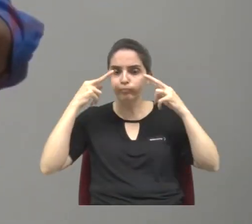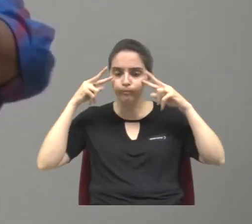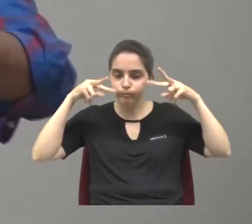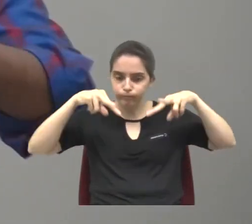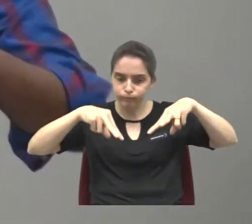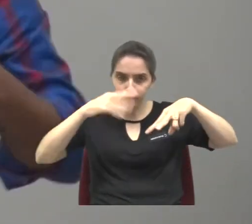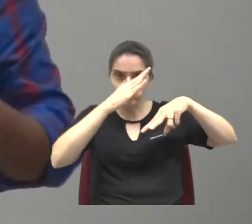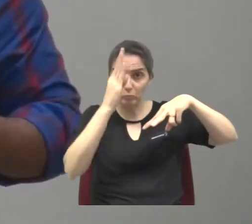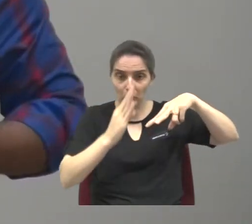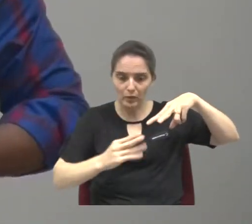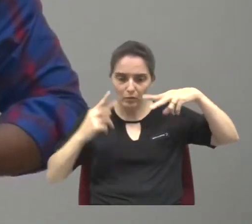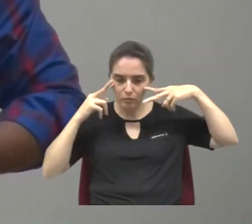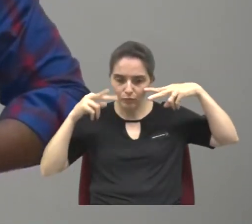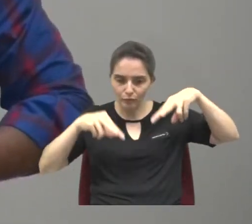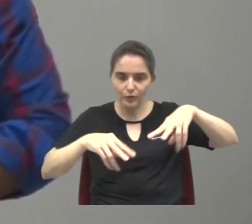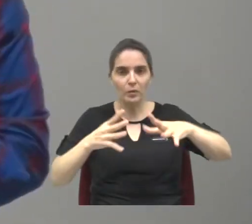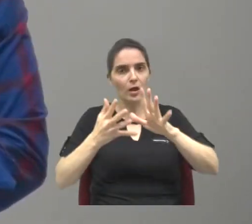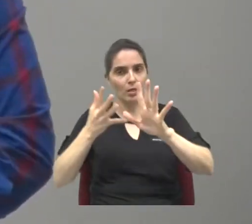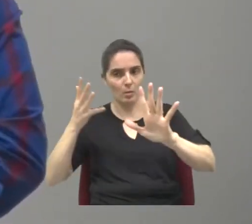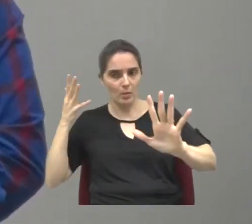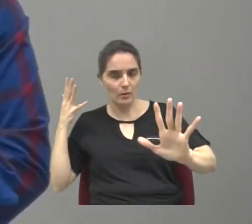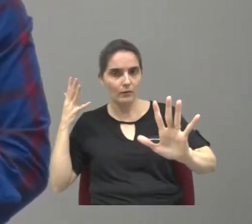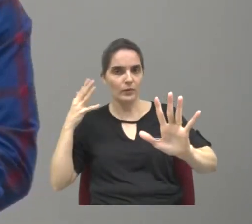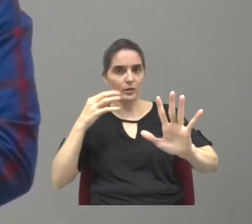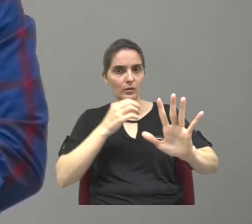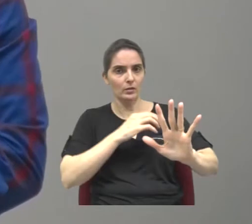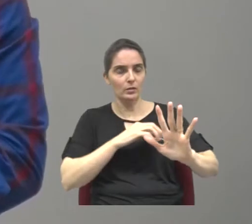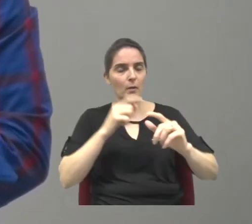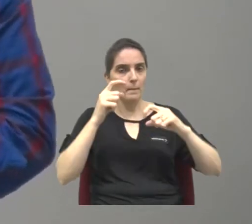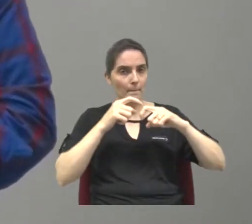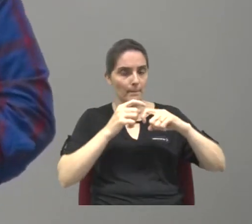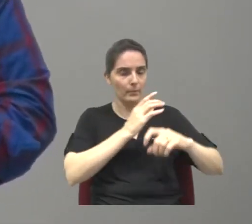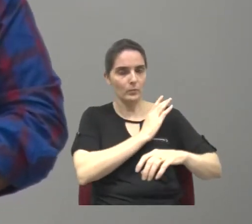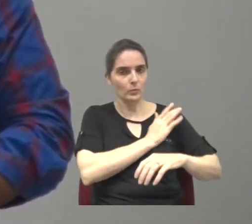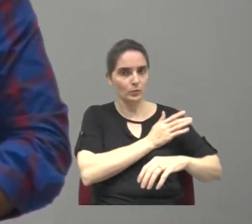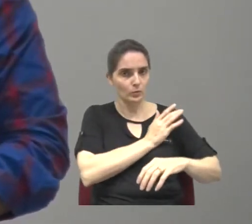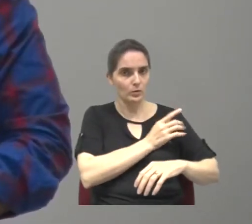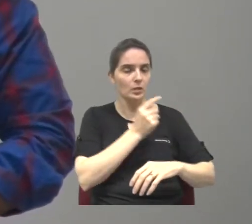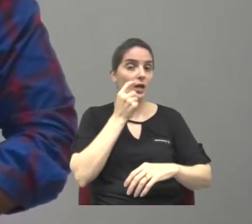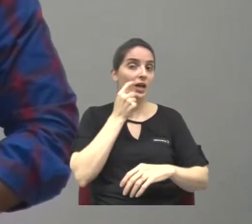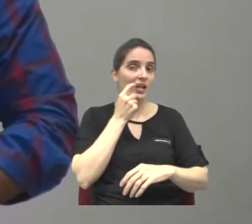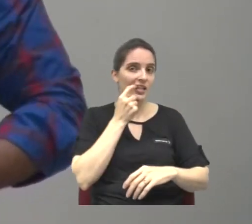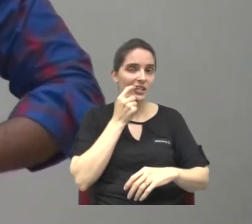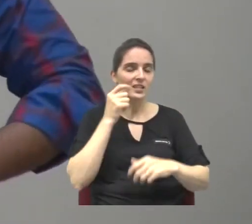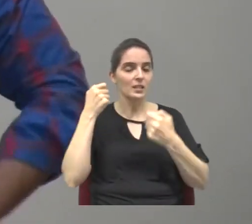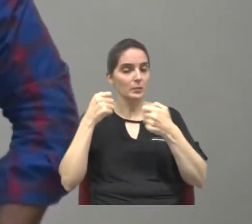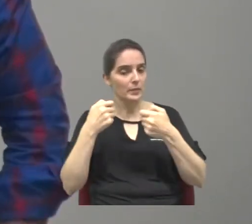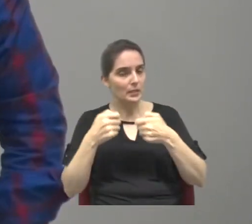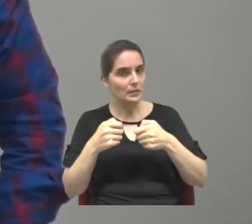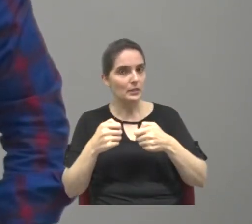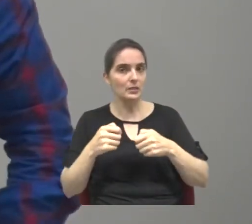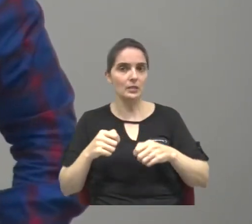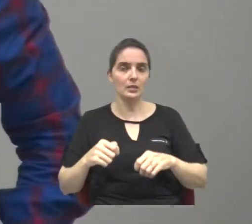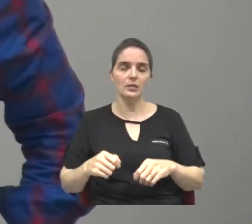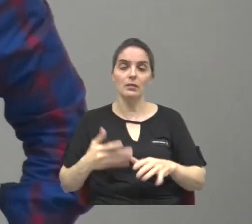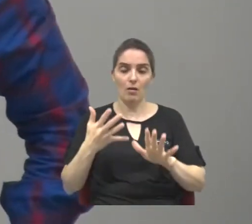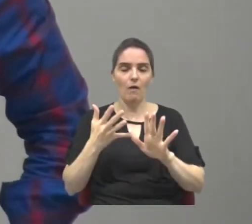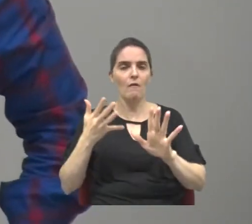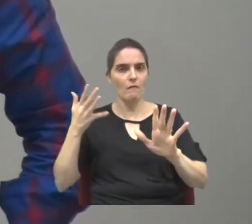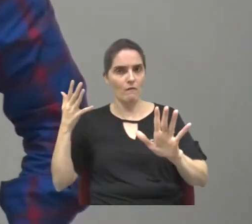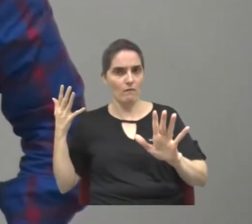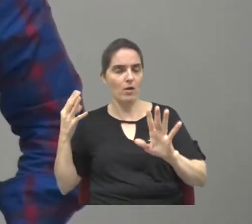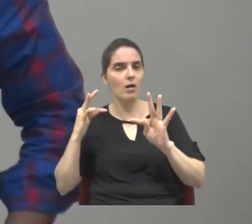cardiologia existe uma fila para tratar dente existe uma fila para fazer canal existe as pendências do